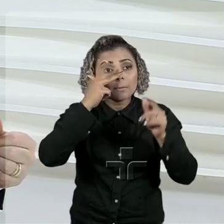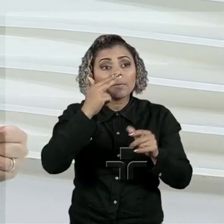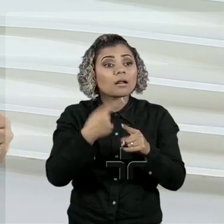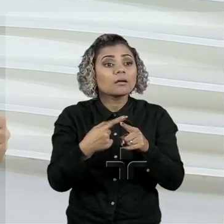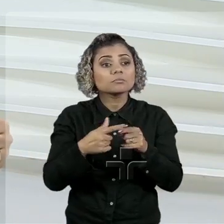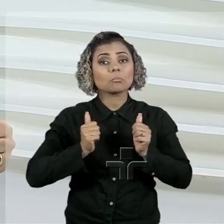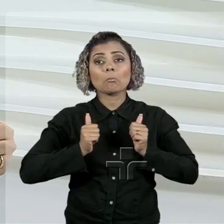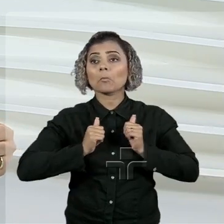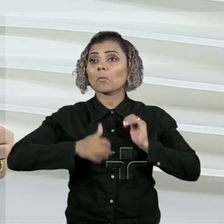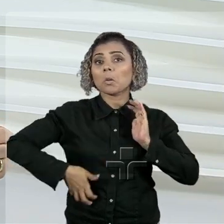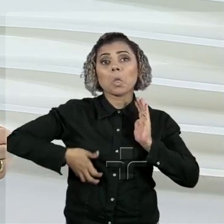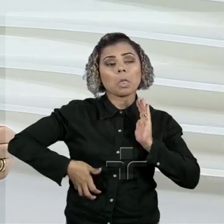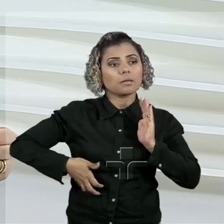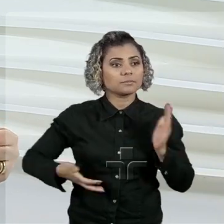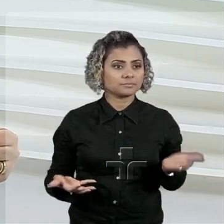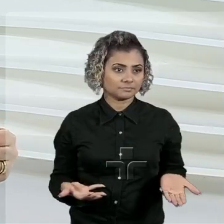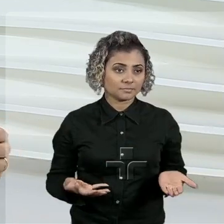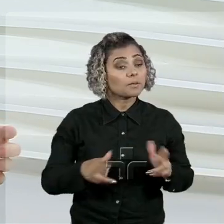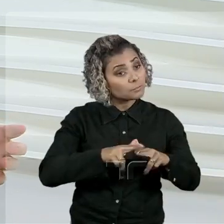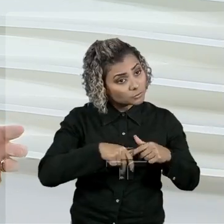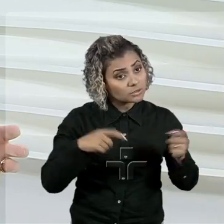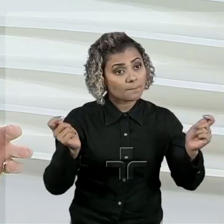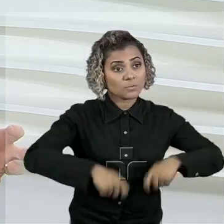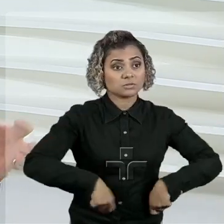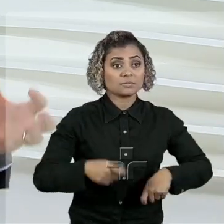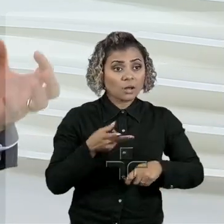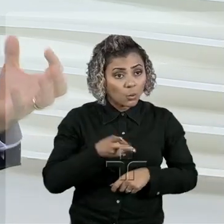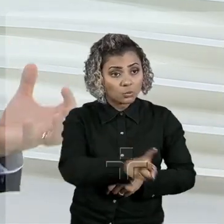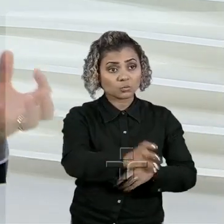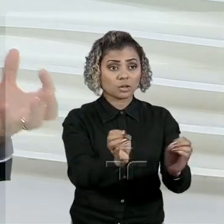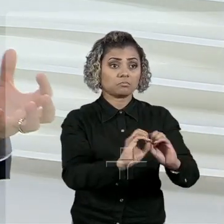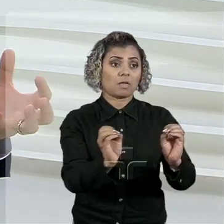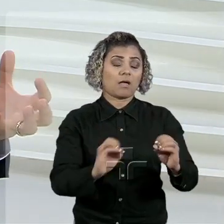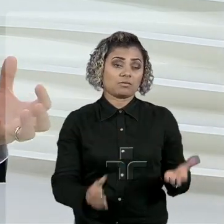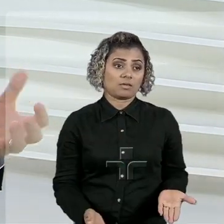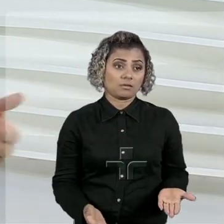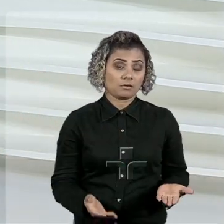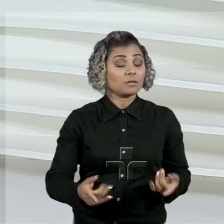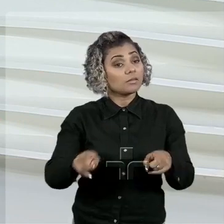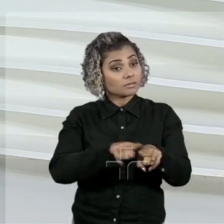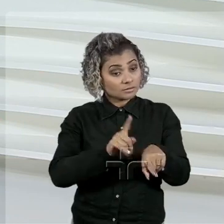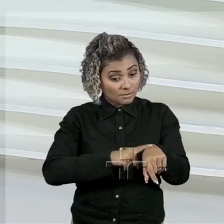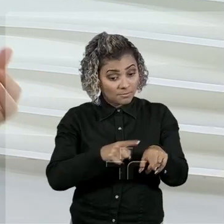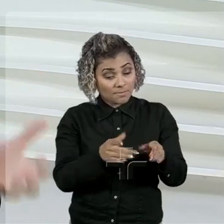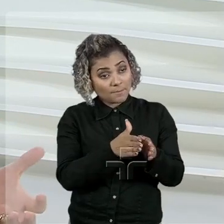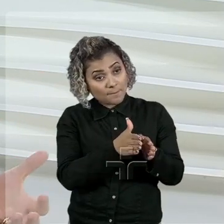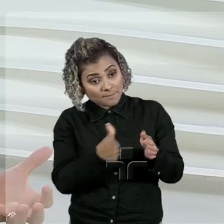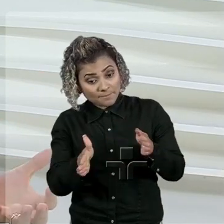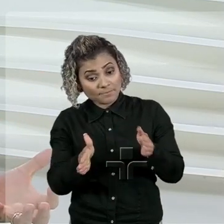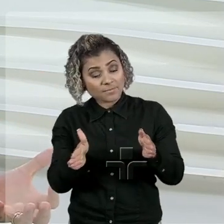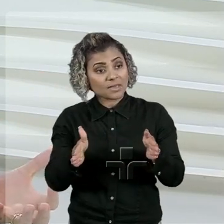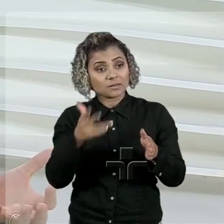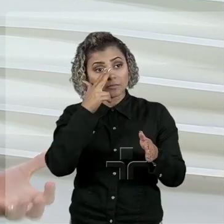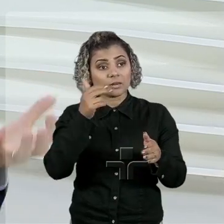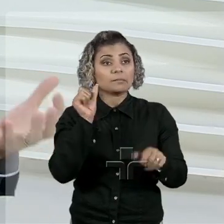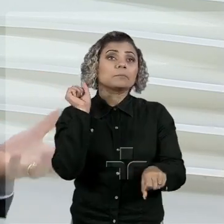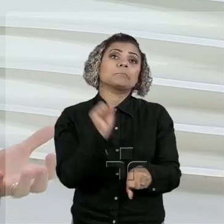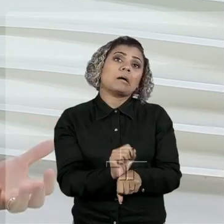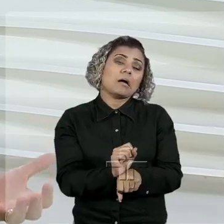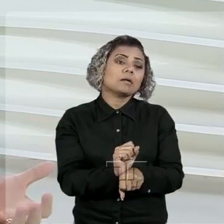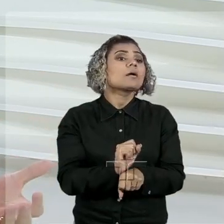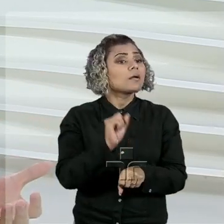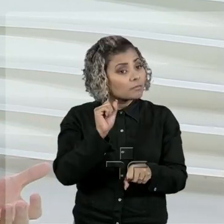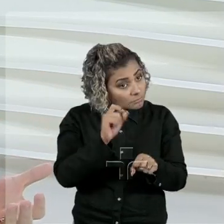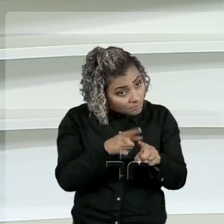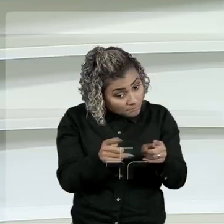aí a gente está negando, talvez, a possibilidade de uma continuidade. Ter períodos de descompressão, dizem os estudos, é importante. Quais